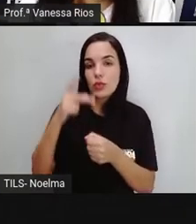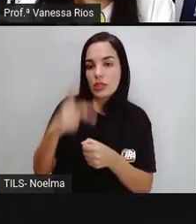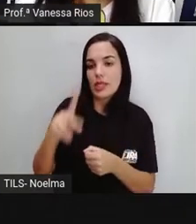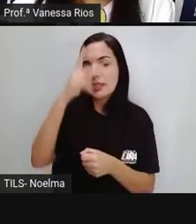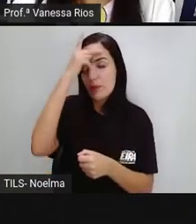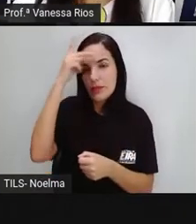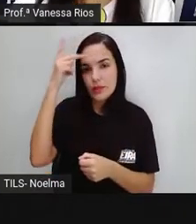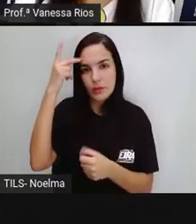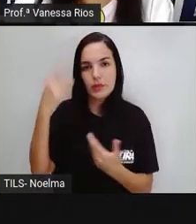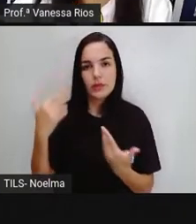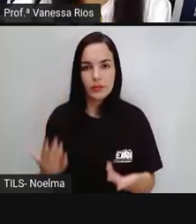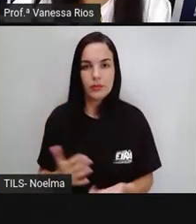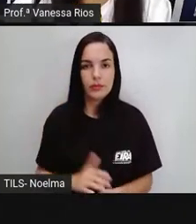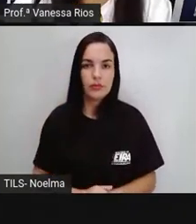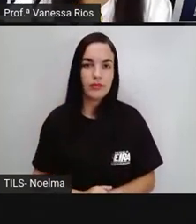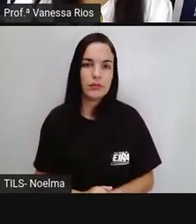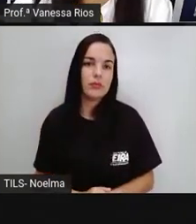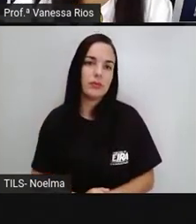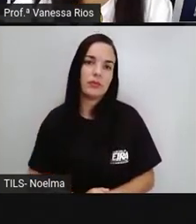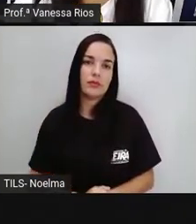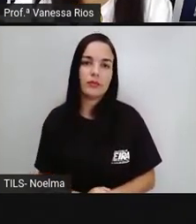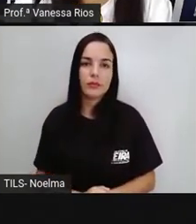das pessoas.